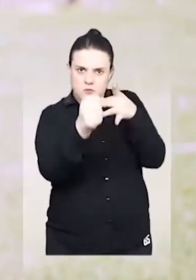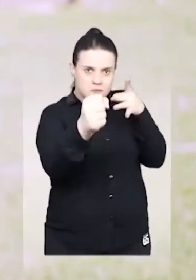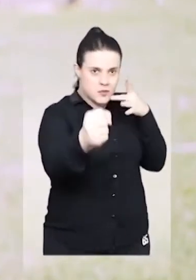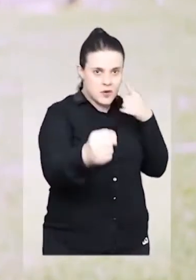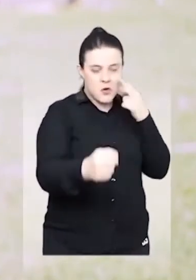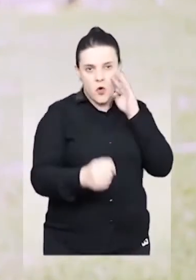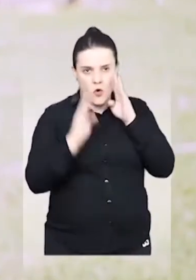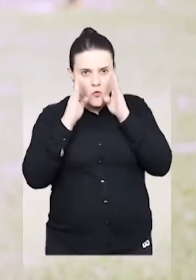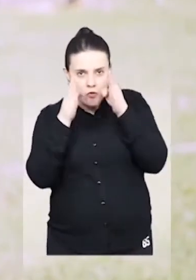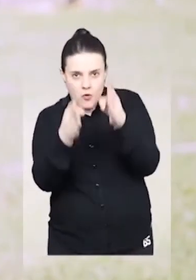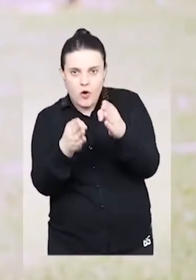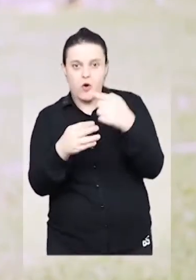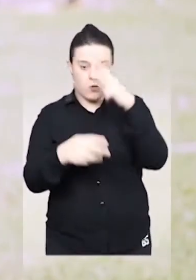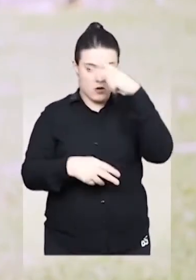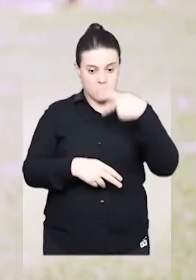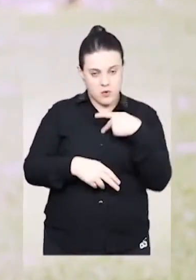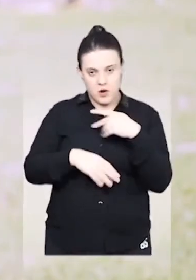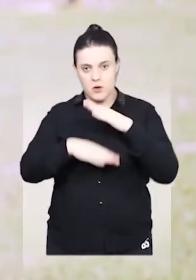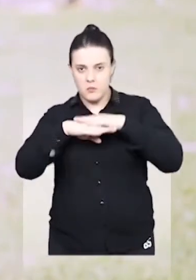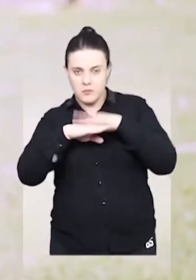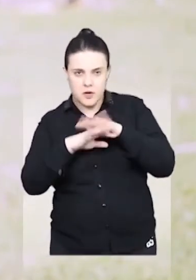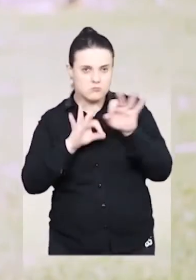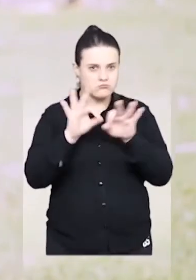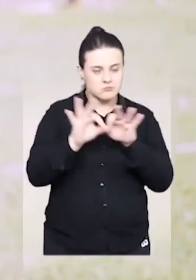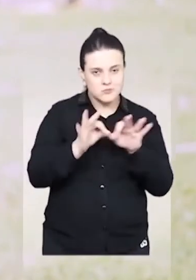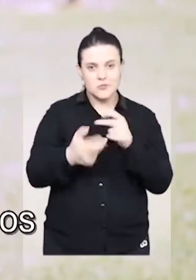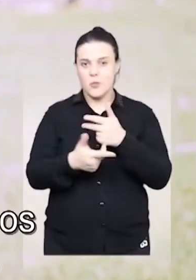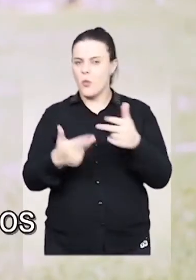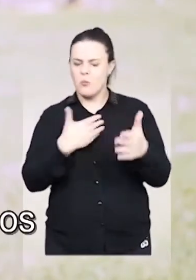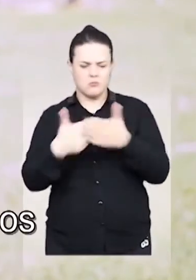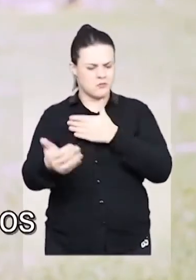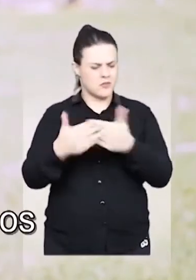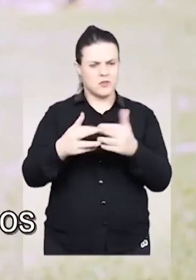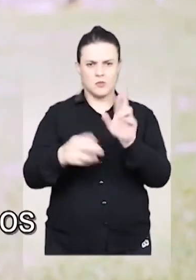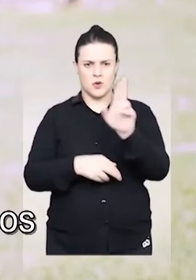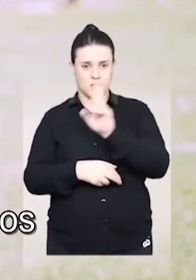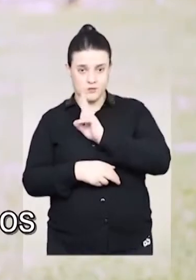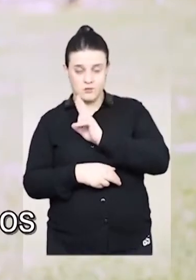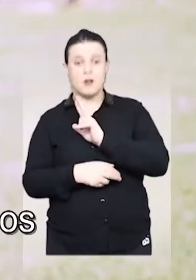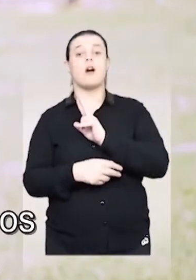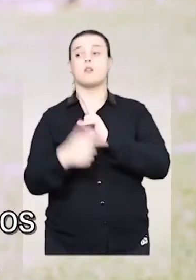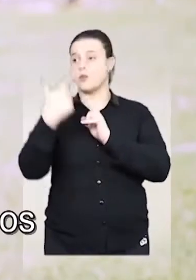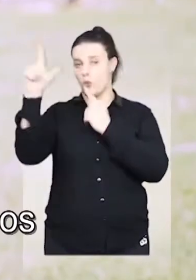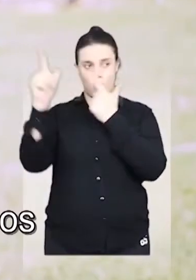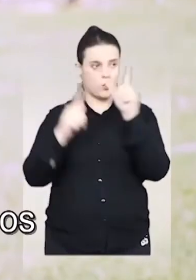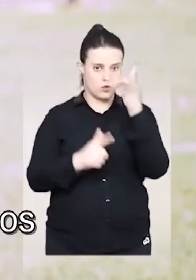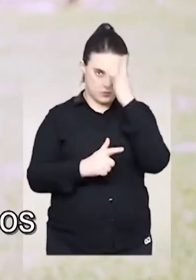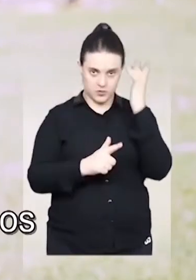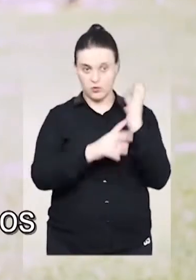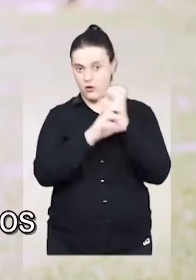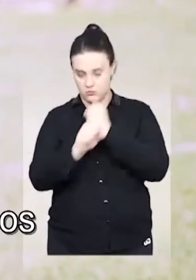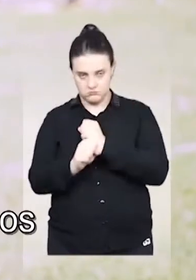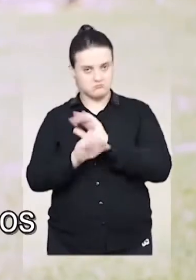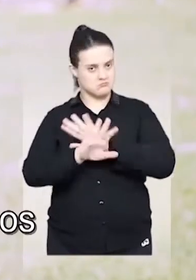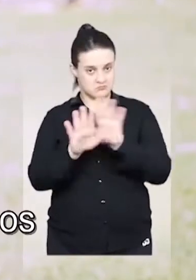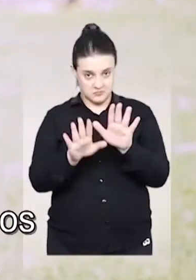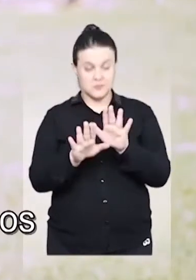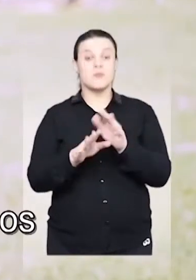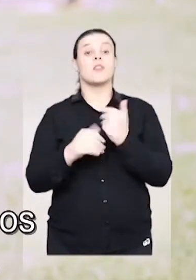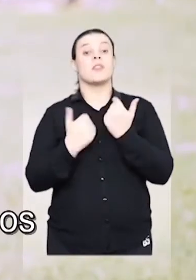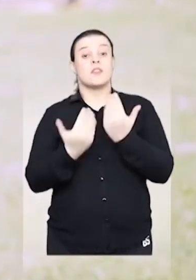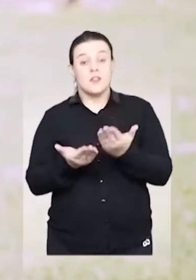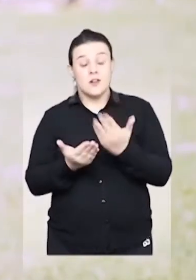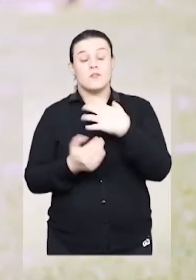o alvo. Você tem que se resolver naquele momento, independente do resultado que os outros estão demonstrando.